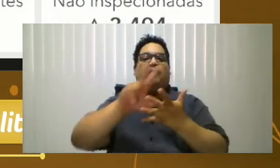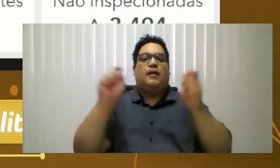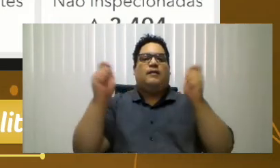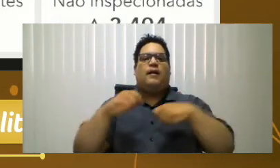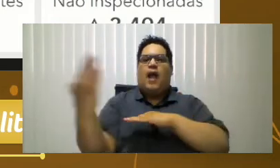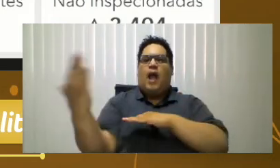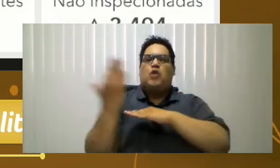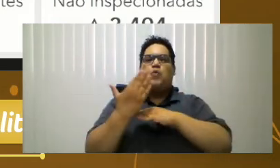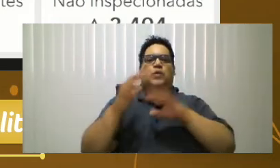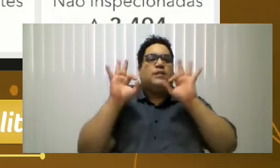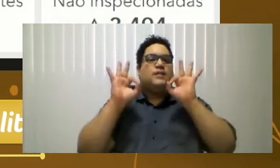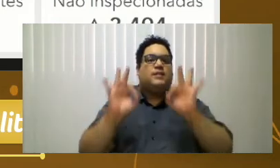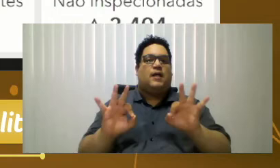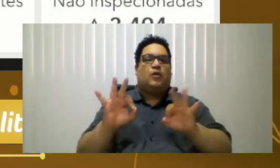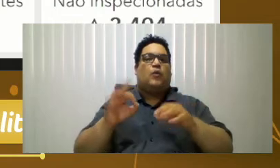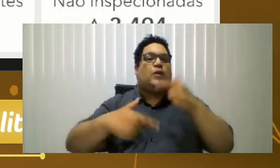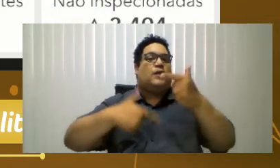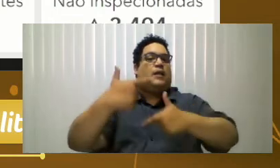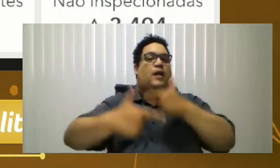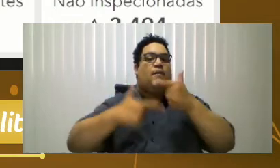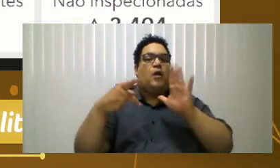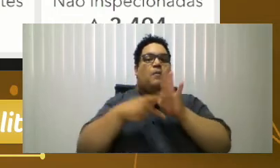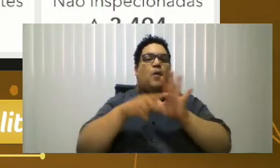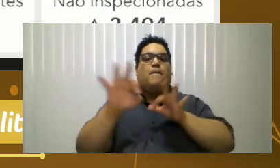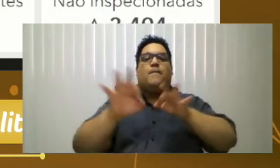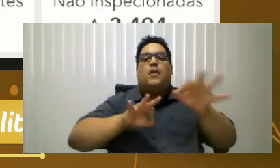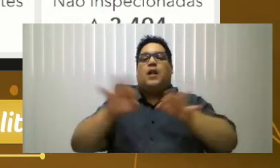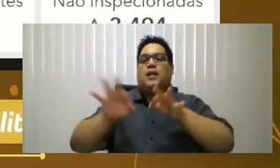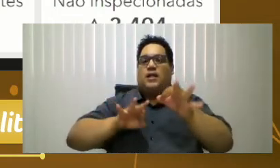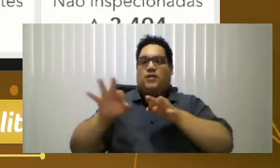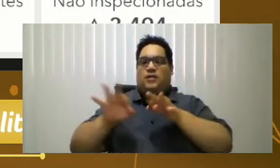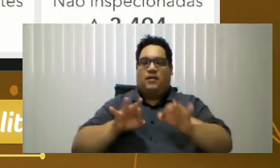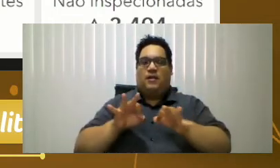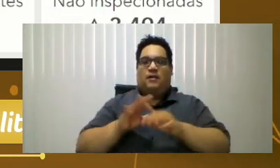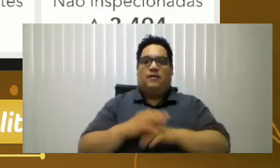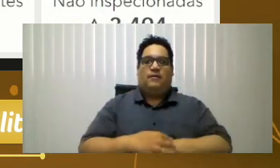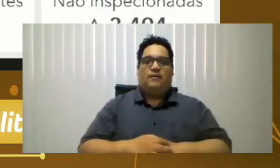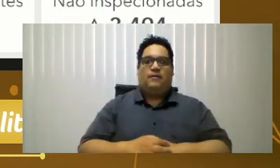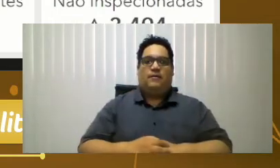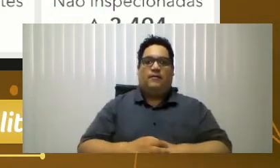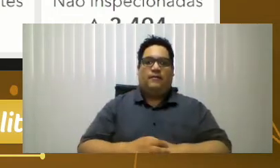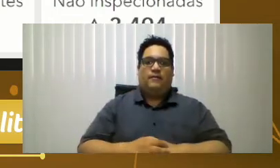auxilia muito no trabalho de planejamento das